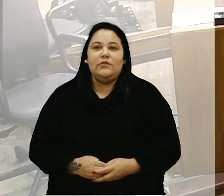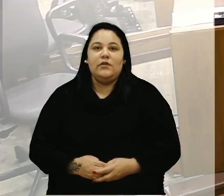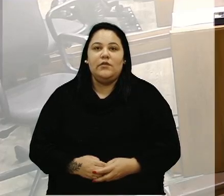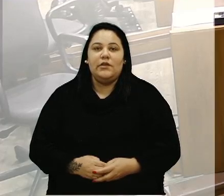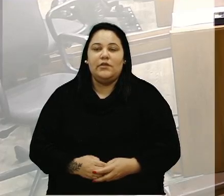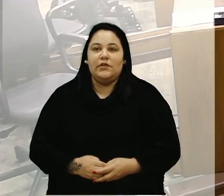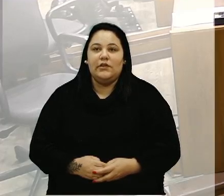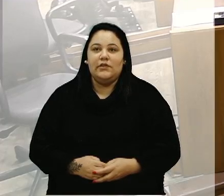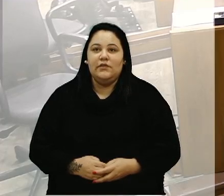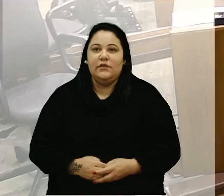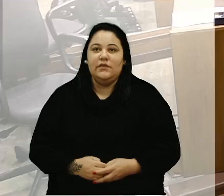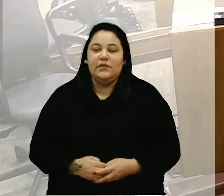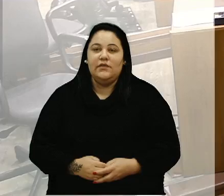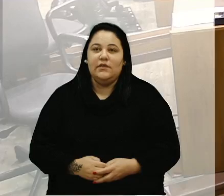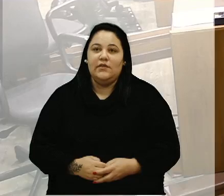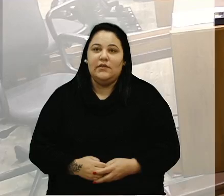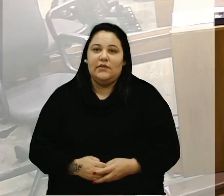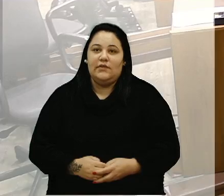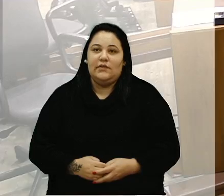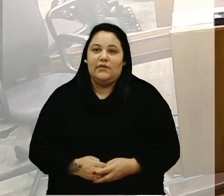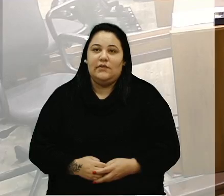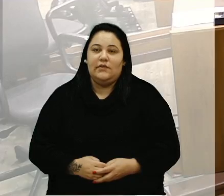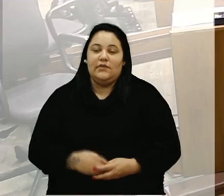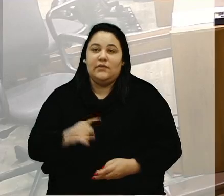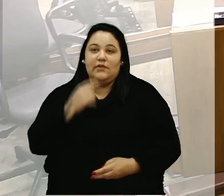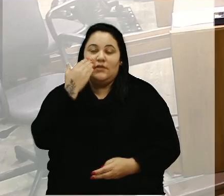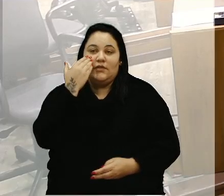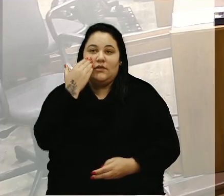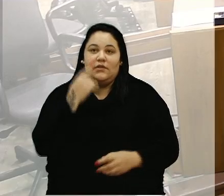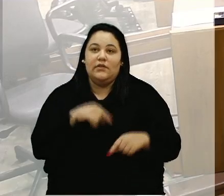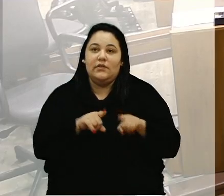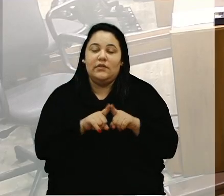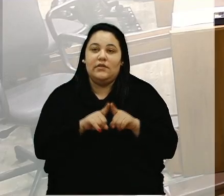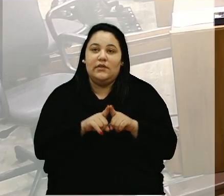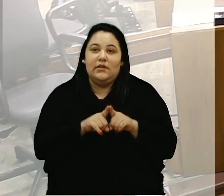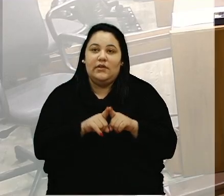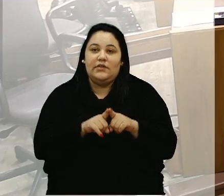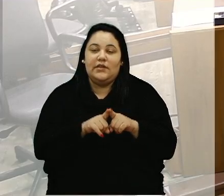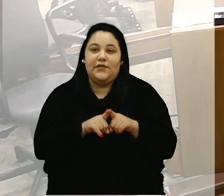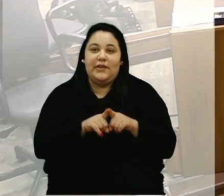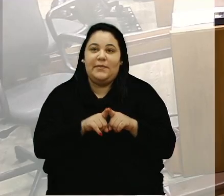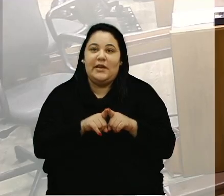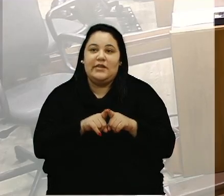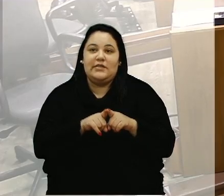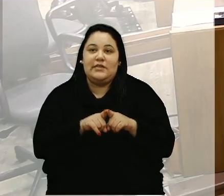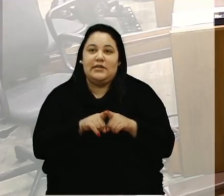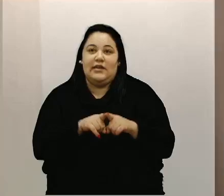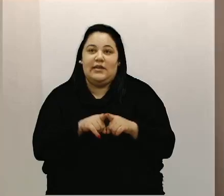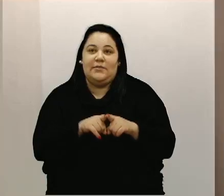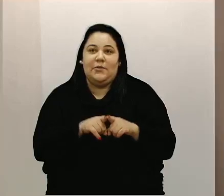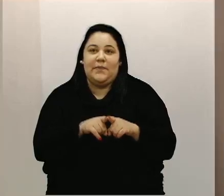nesse final de semana, enfim, tivemos o atentado ao ex-presidente dos Estados Unidos, o Trump,